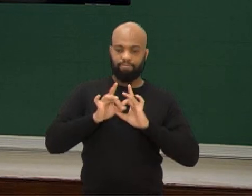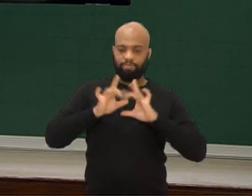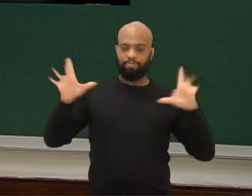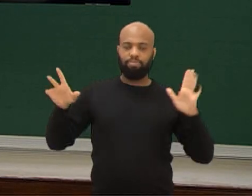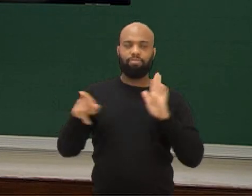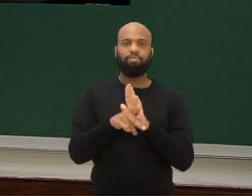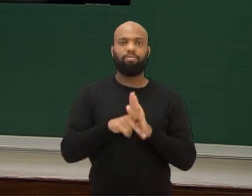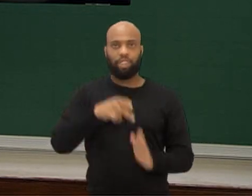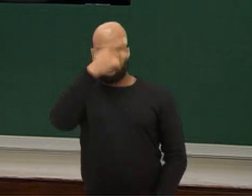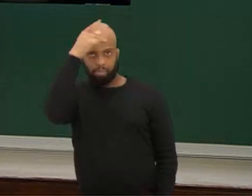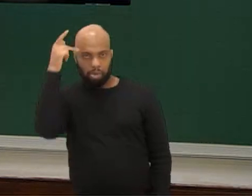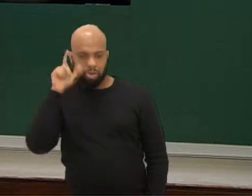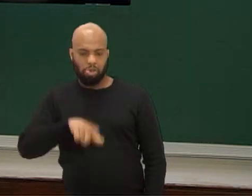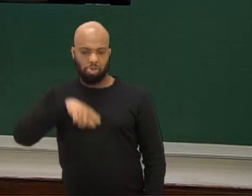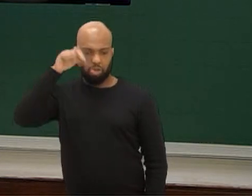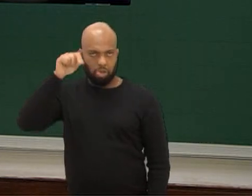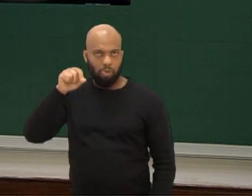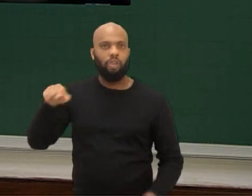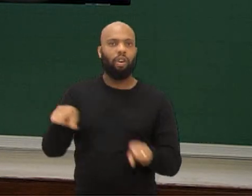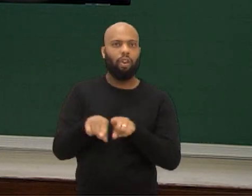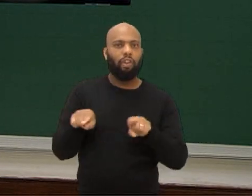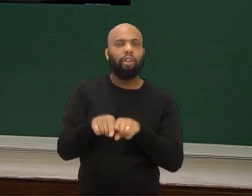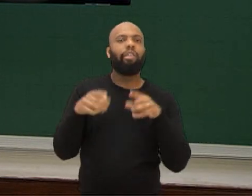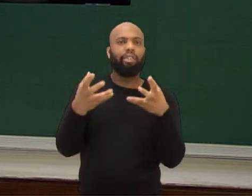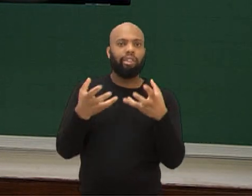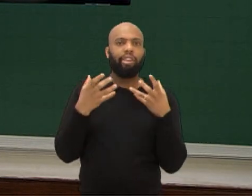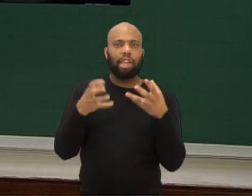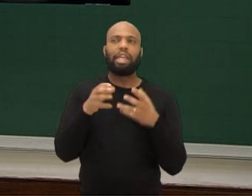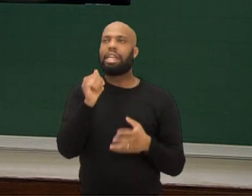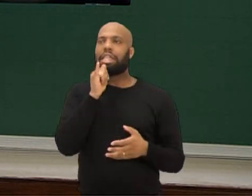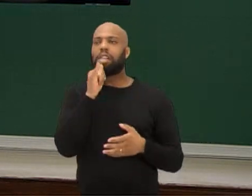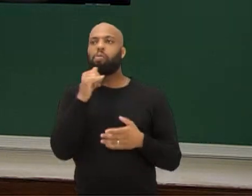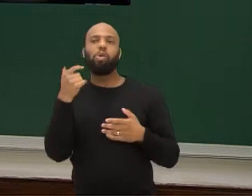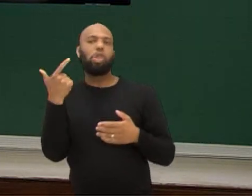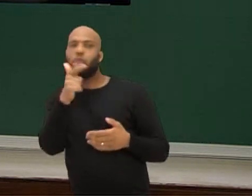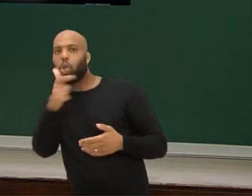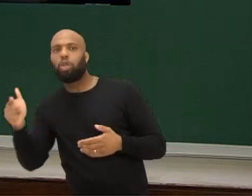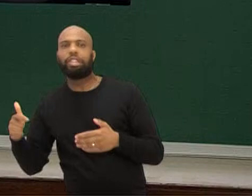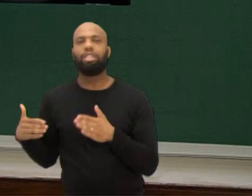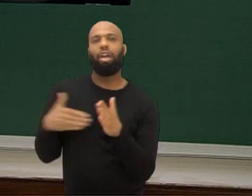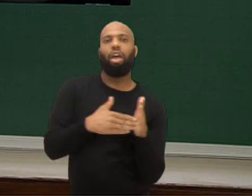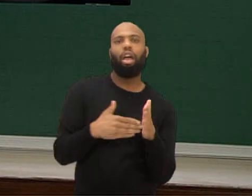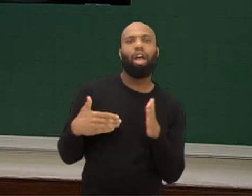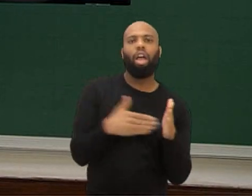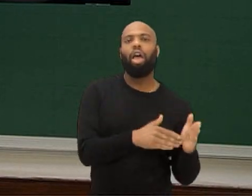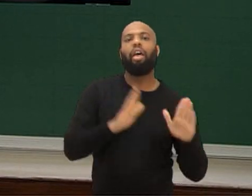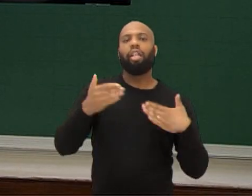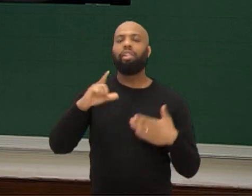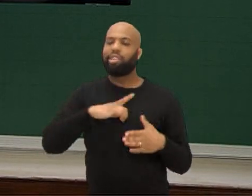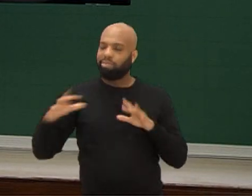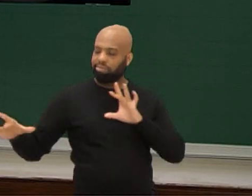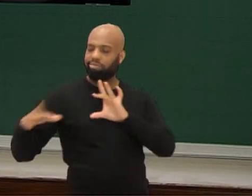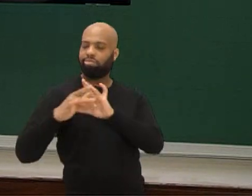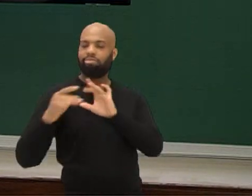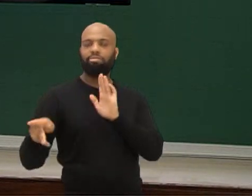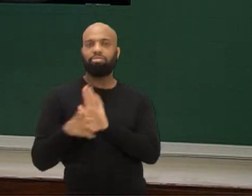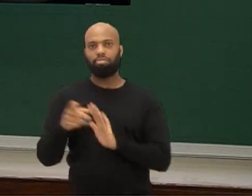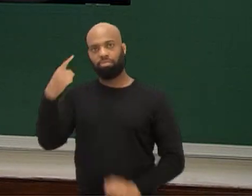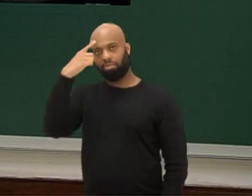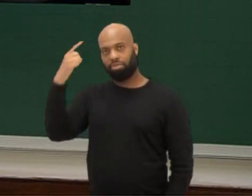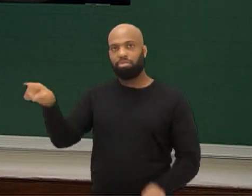do indivíduo de escolha, de não ter censura, ela estava ligada à